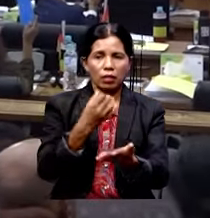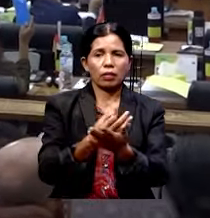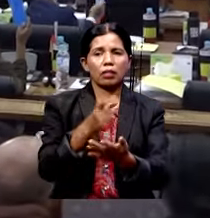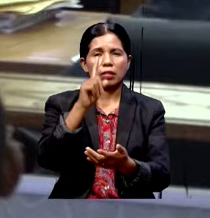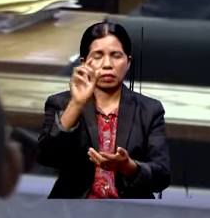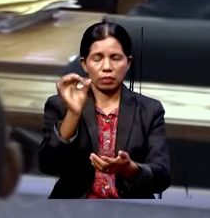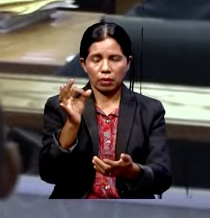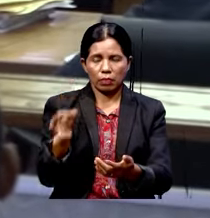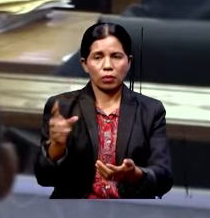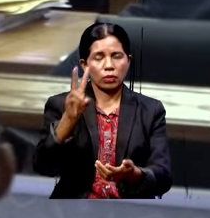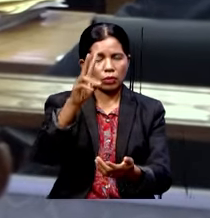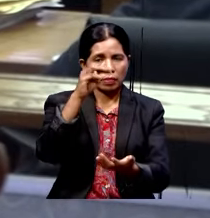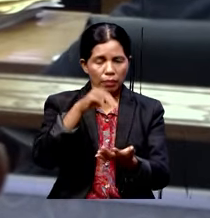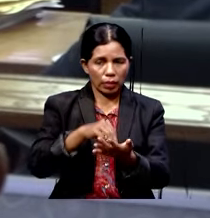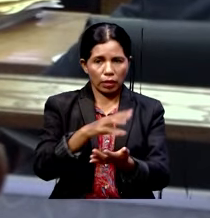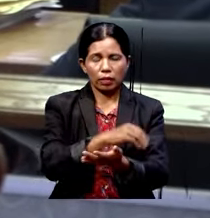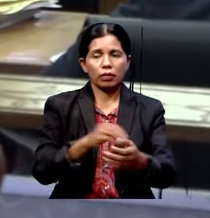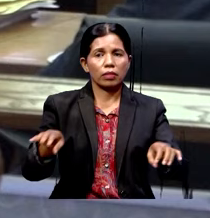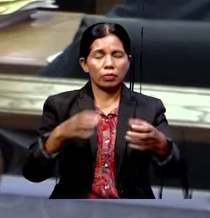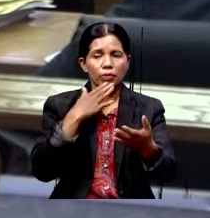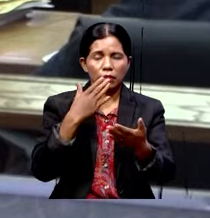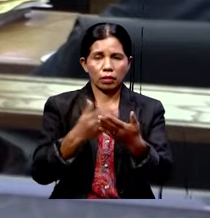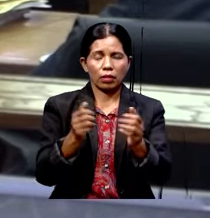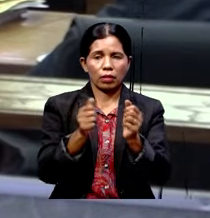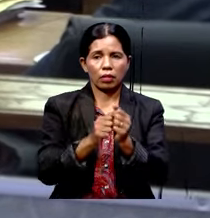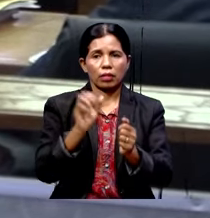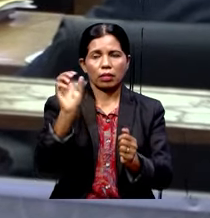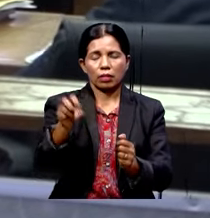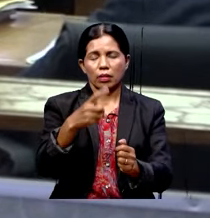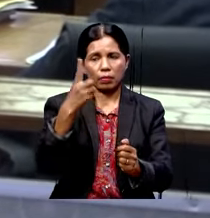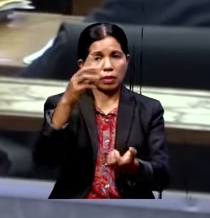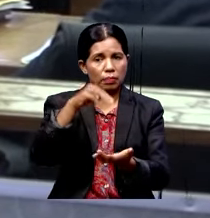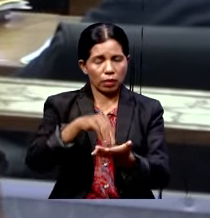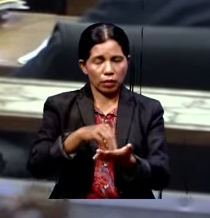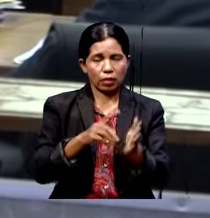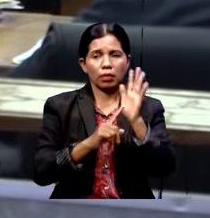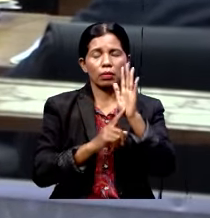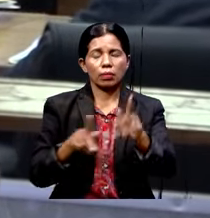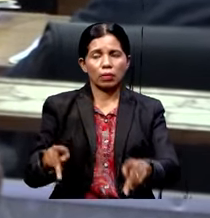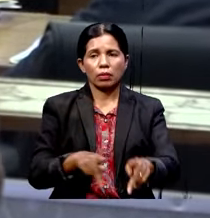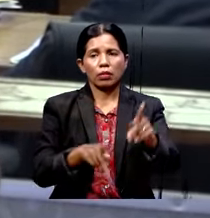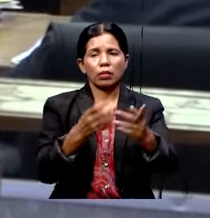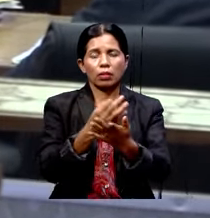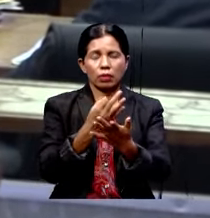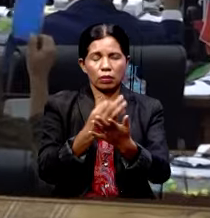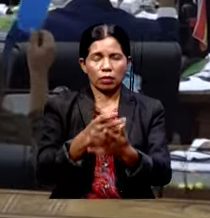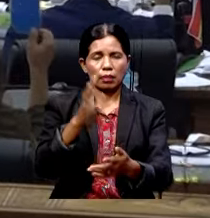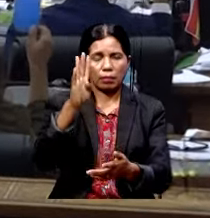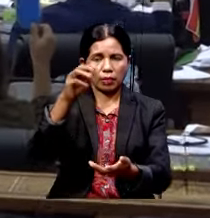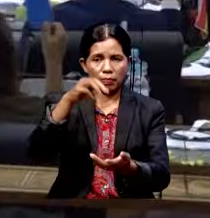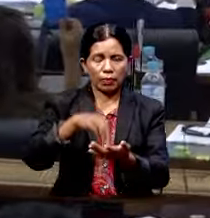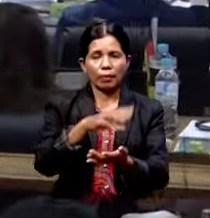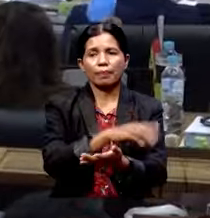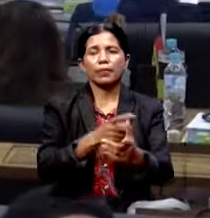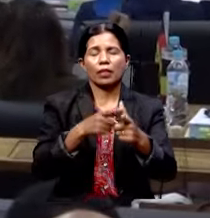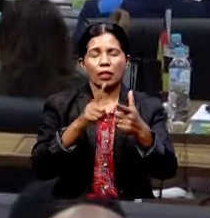tocou sendo recém rua bens no serviço lhe tocou sendo recinida transferência pública tocou hat recém capital